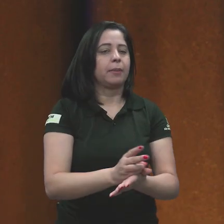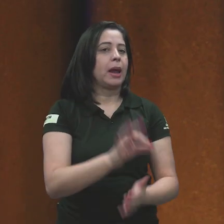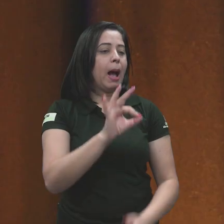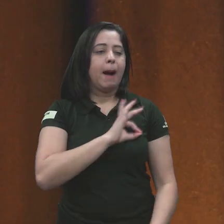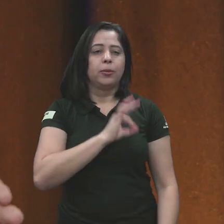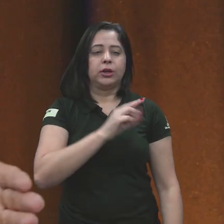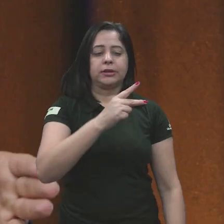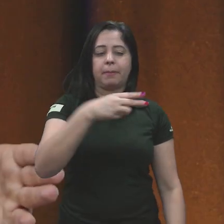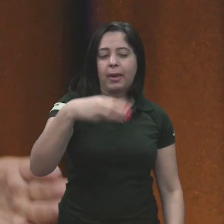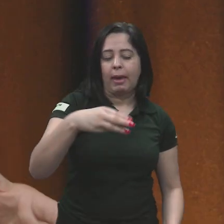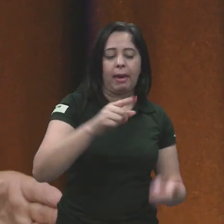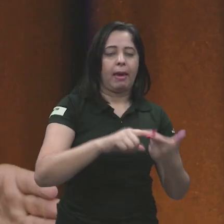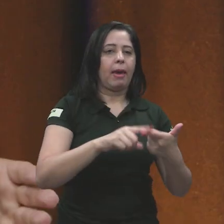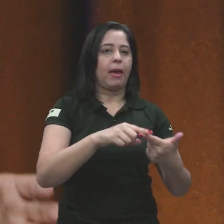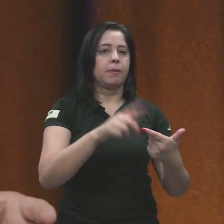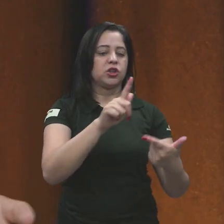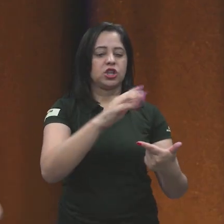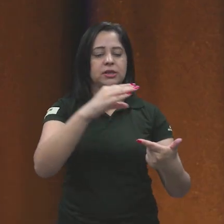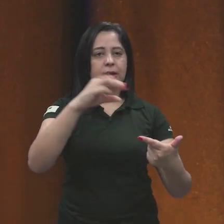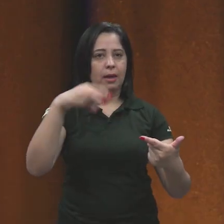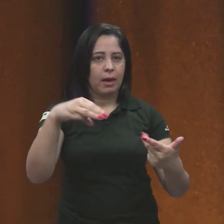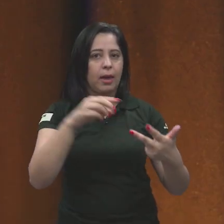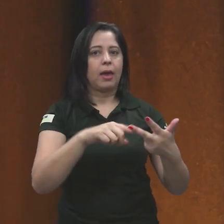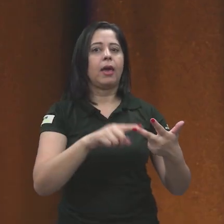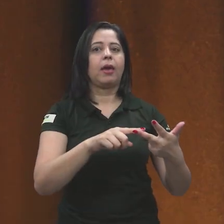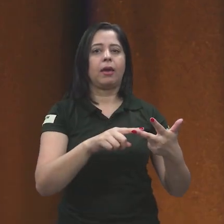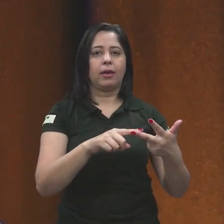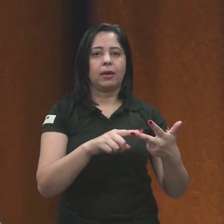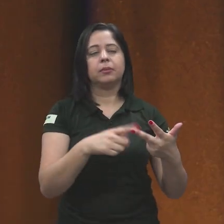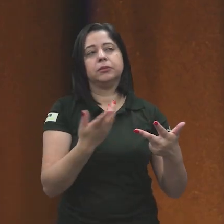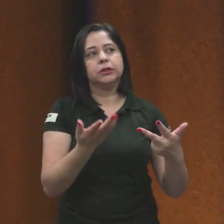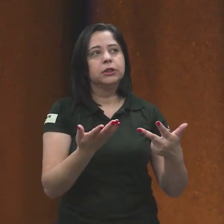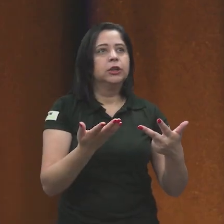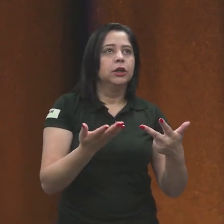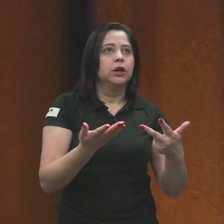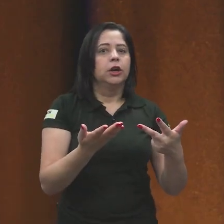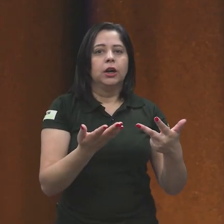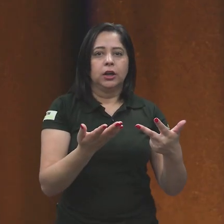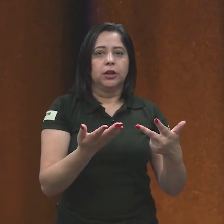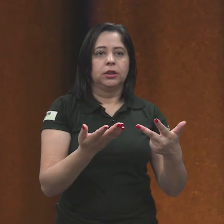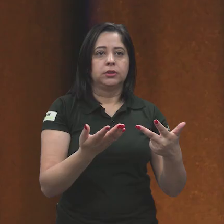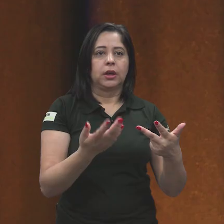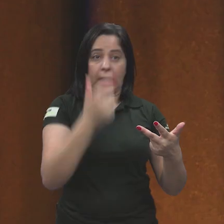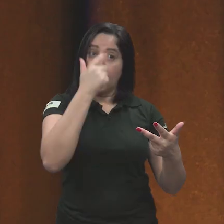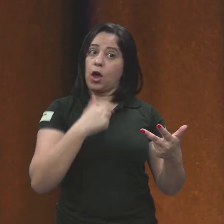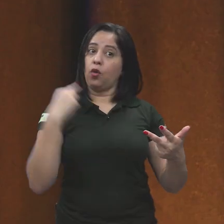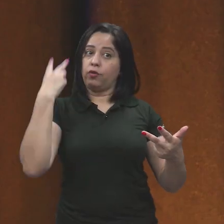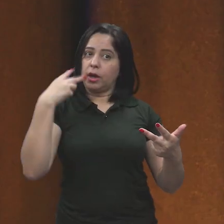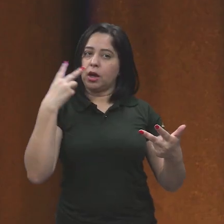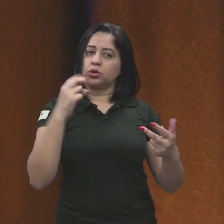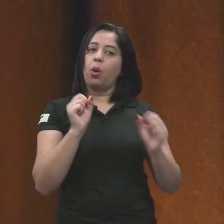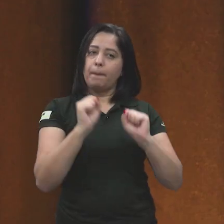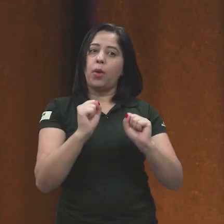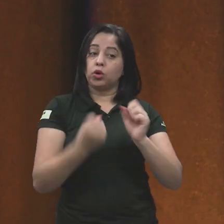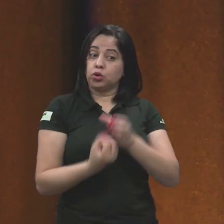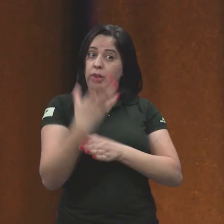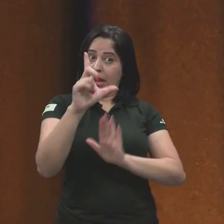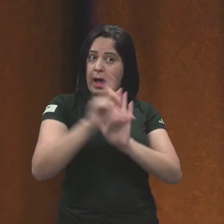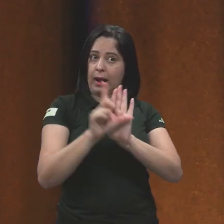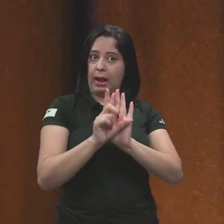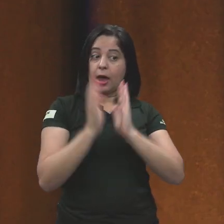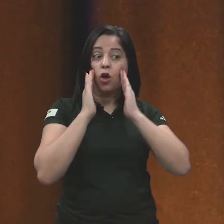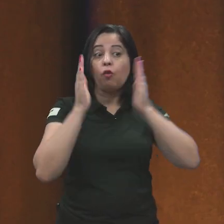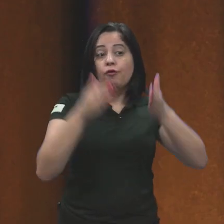seja o policial civil, o policial militar, as delegacias, os guardas municipais, no caso de vereador, eu só posso legislar em relação aos